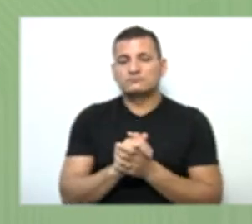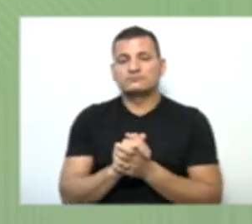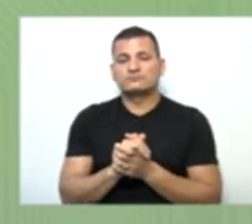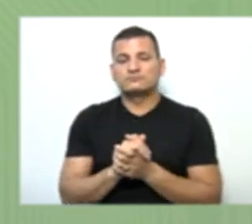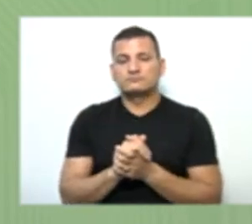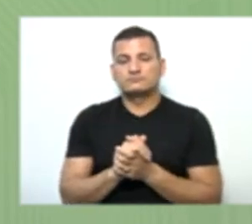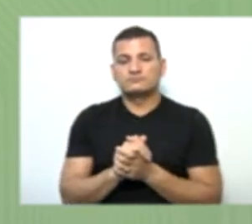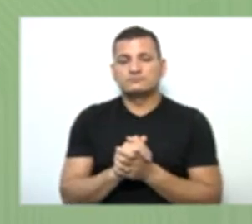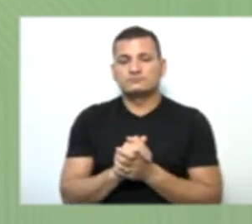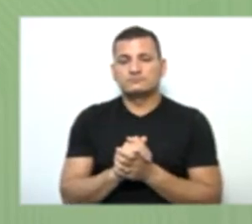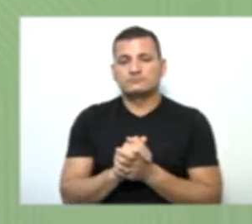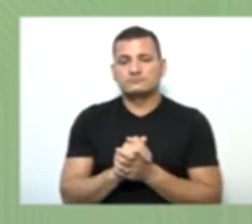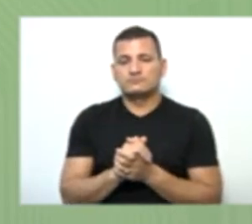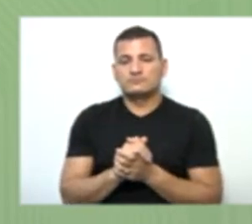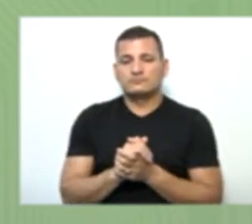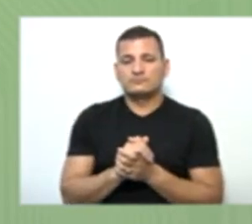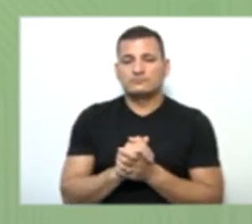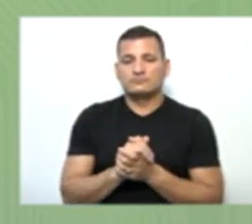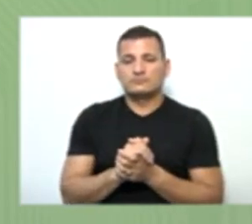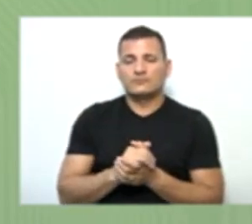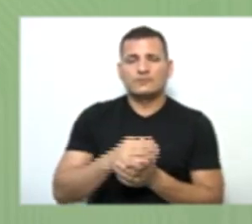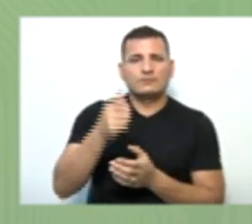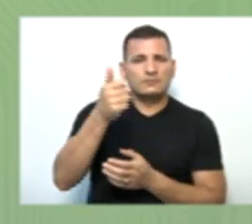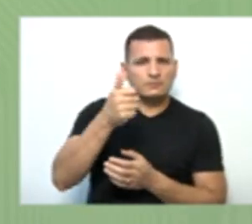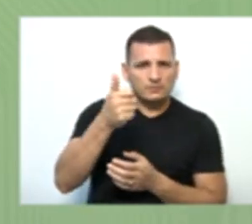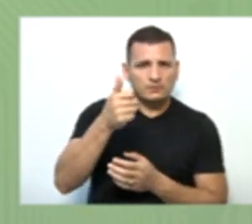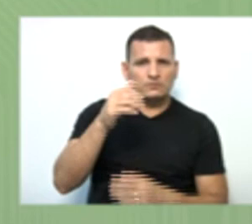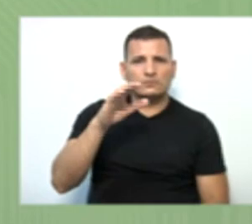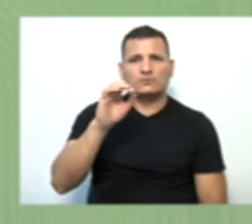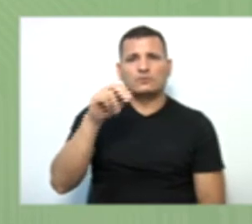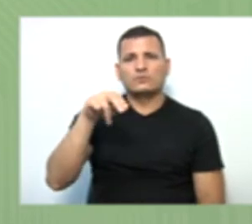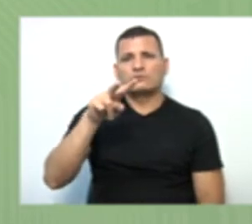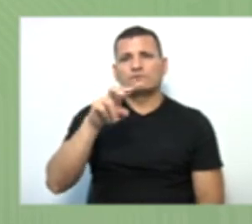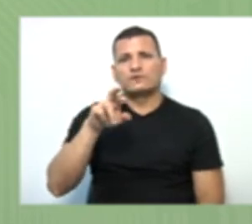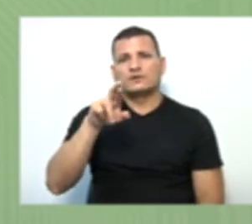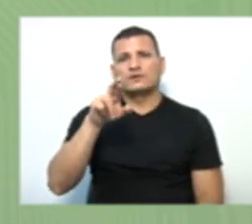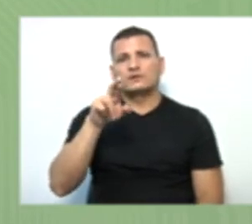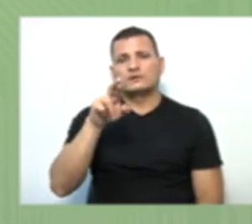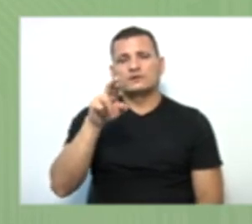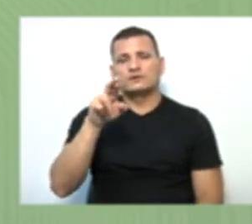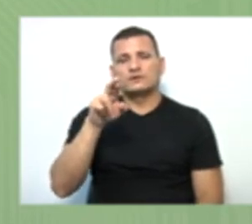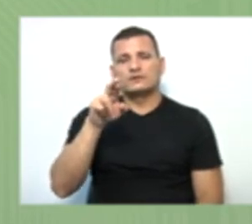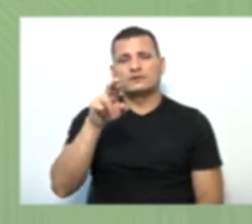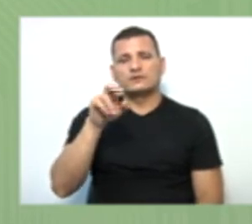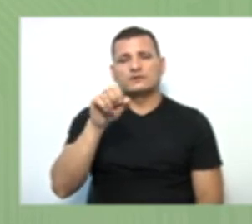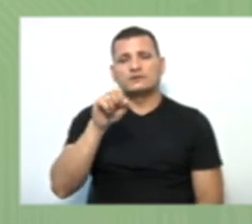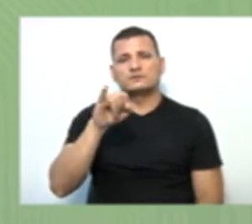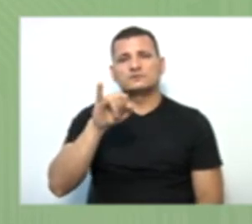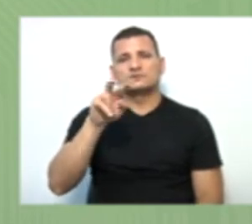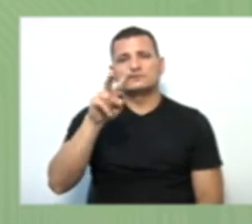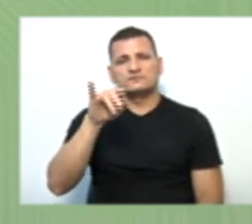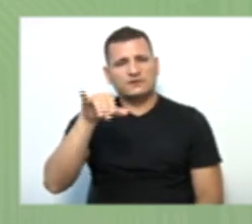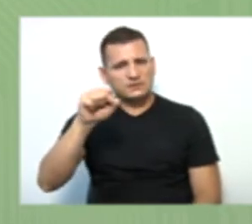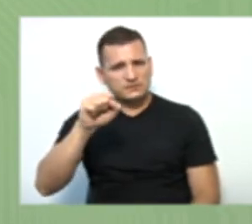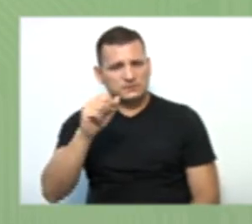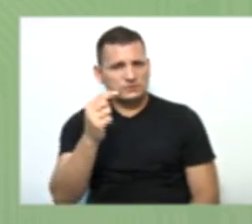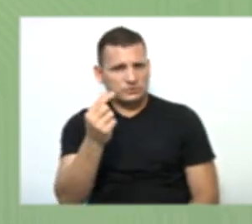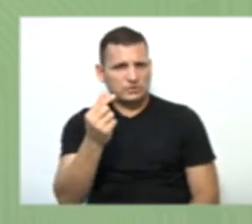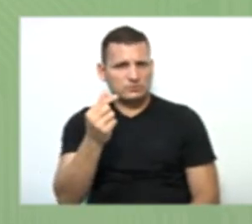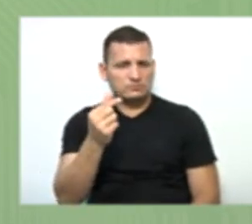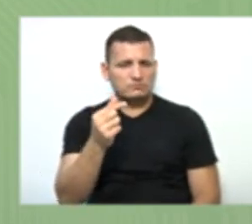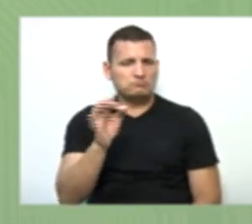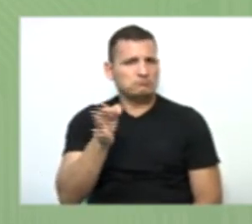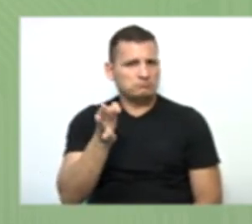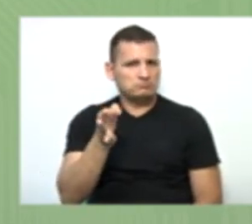registrados. Ou seja, primeiro, as conversíveis em dinheiro. Opa, tá certo? As primeiras que são